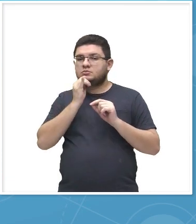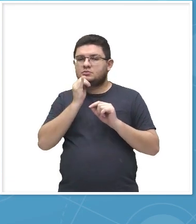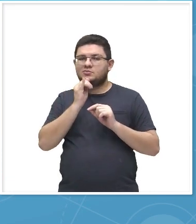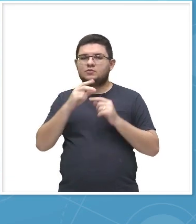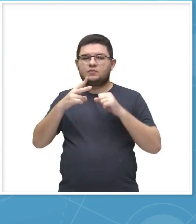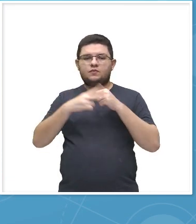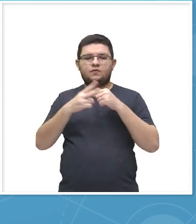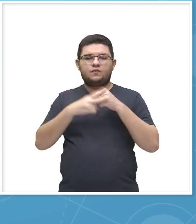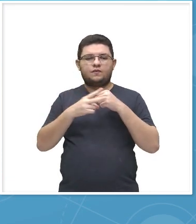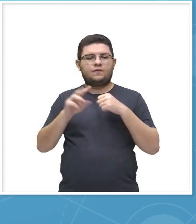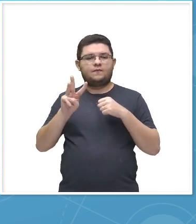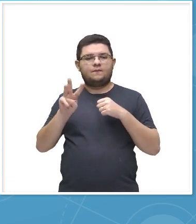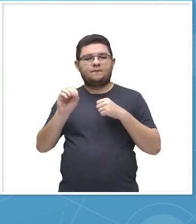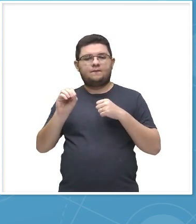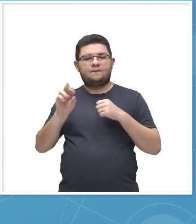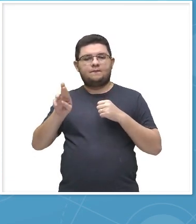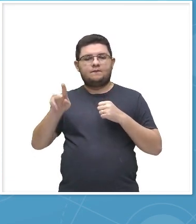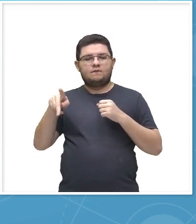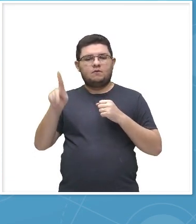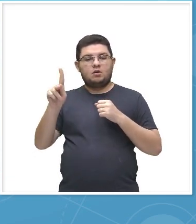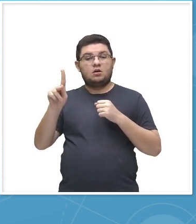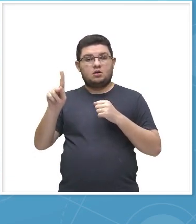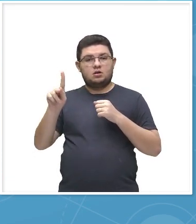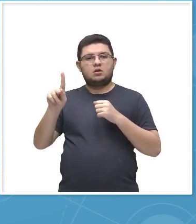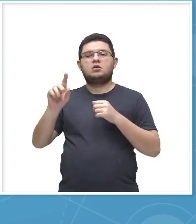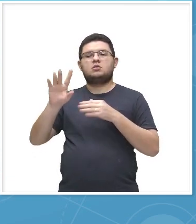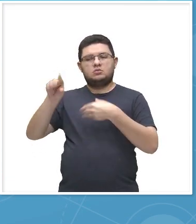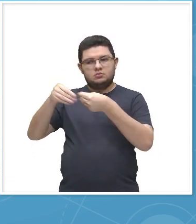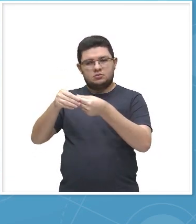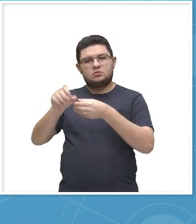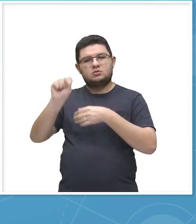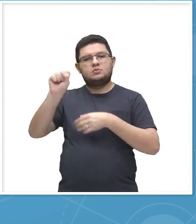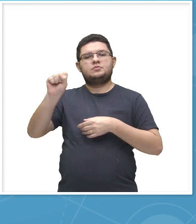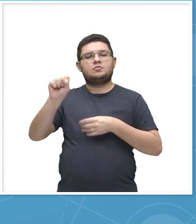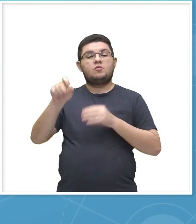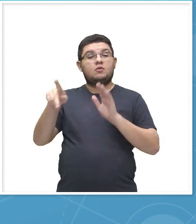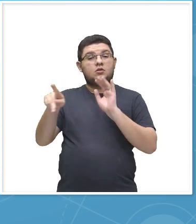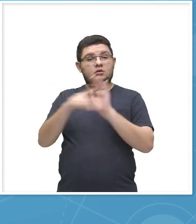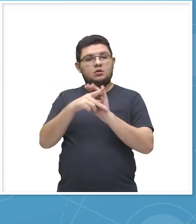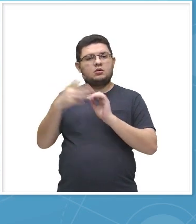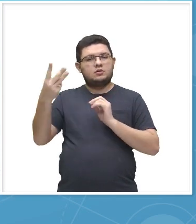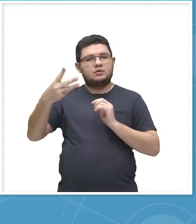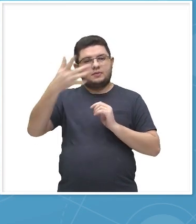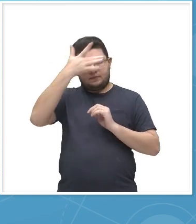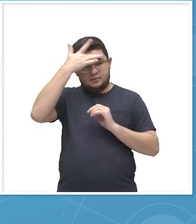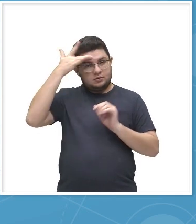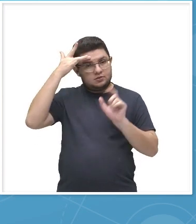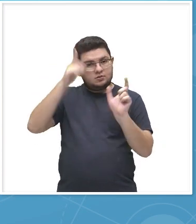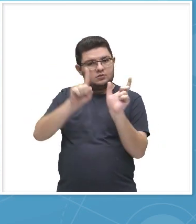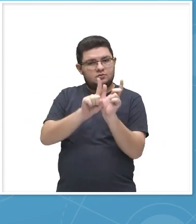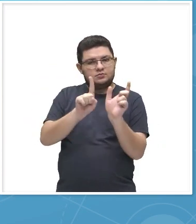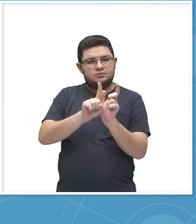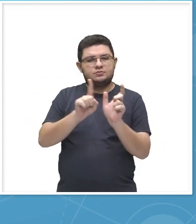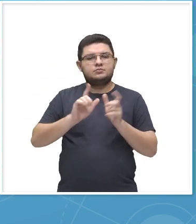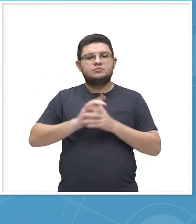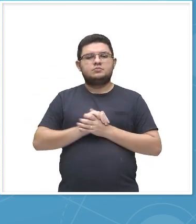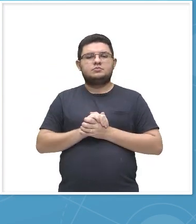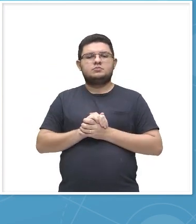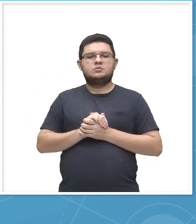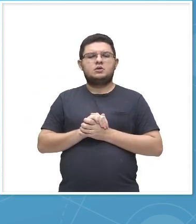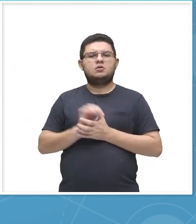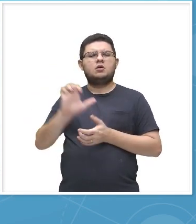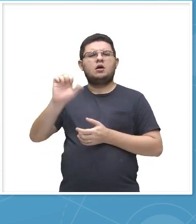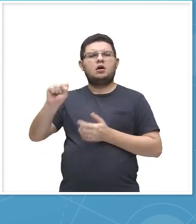bairro work na terceira pessoa você acrescenta o s lá no final quando é que a gente utiliza o s nós vamos utilizar